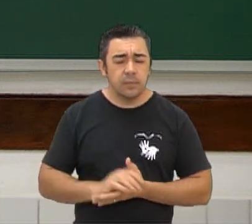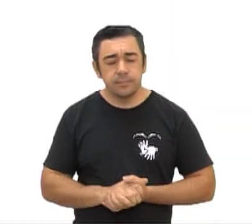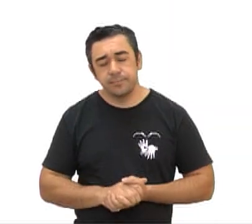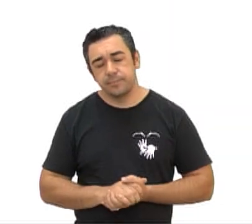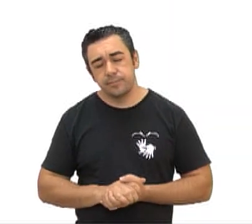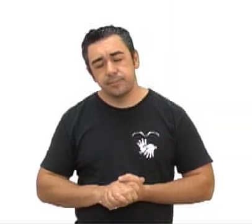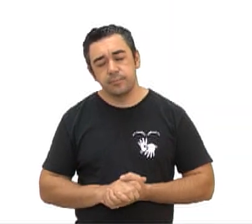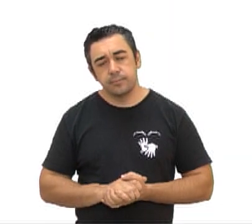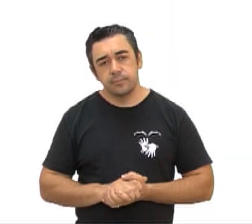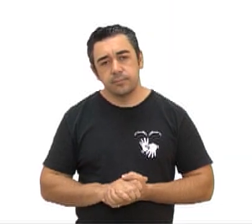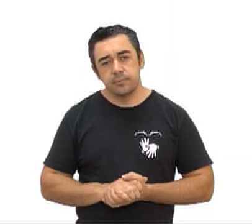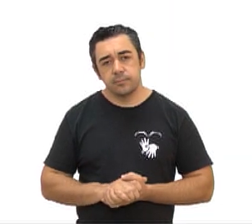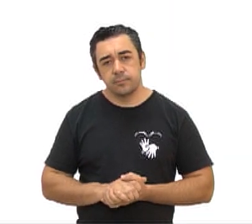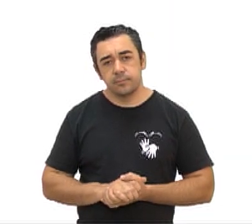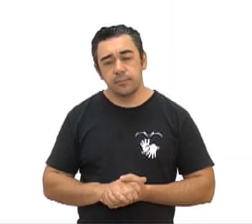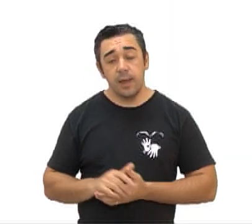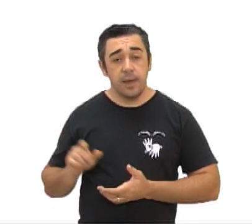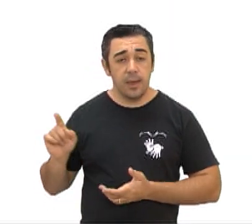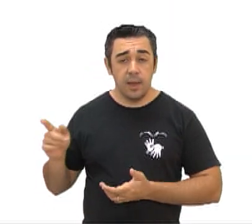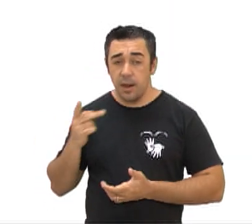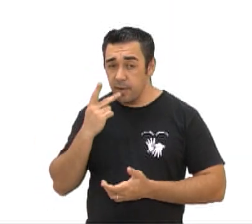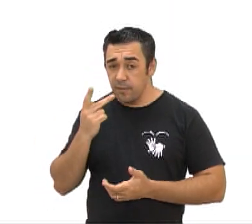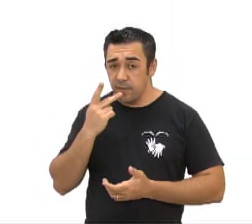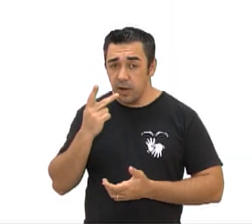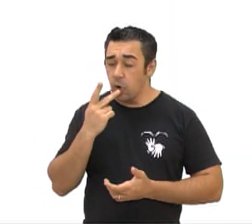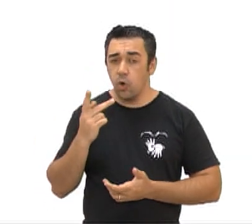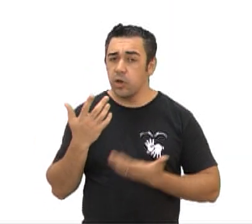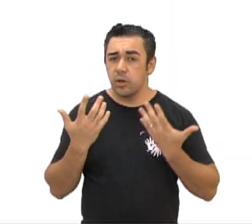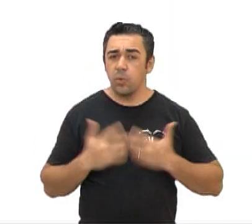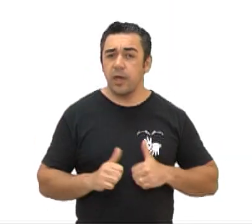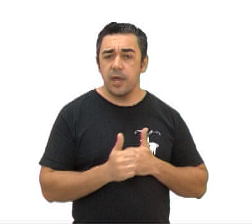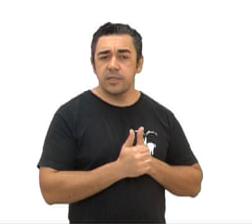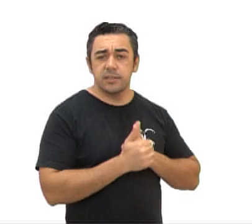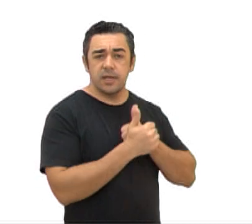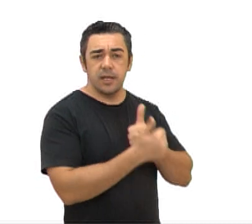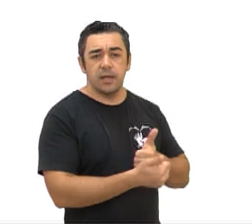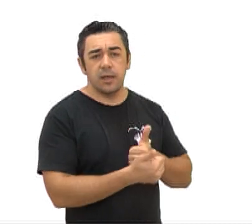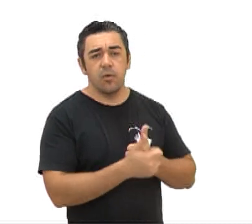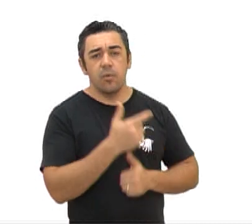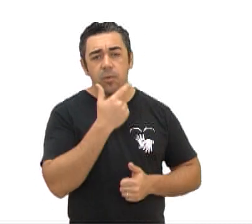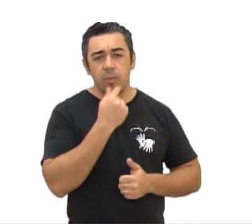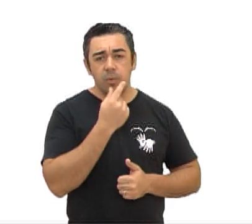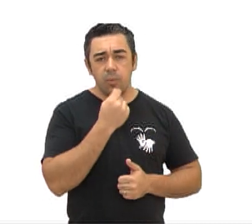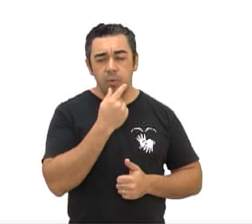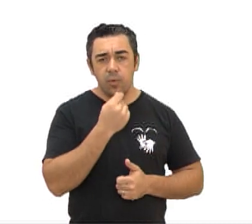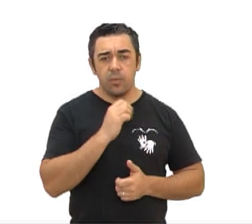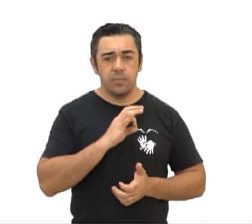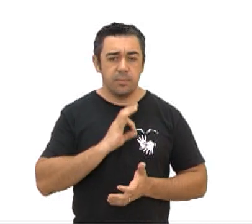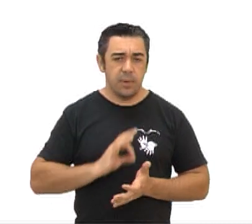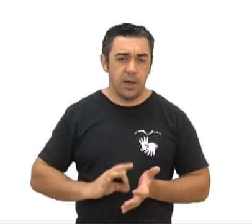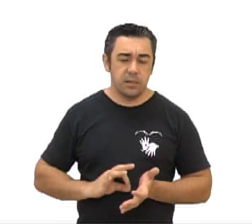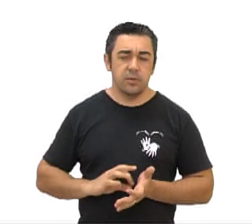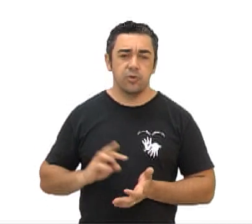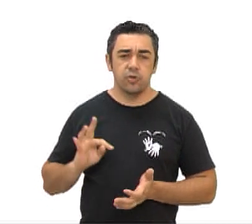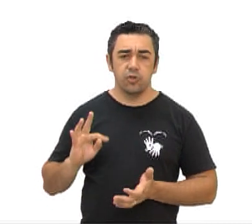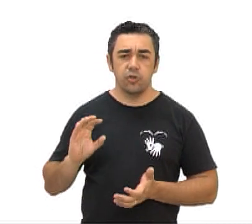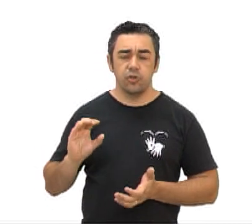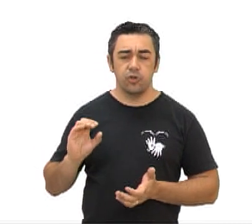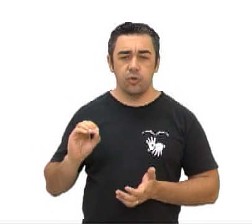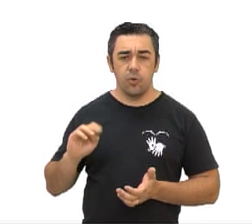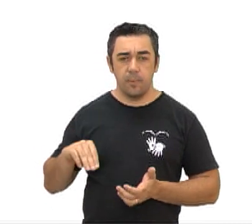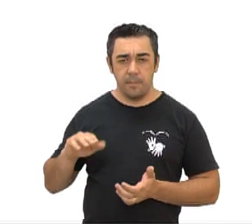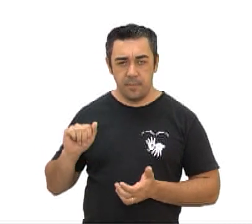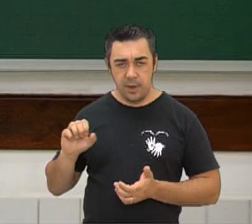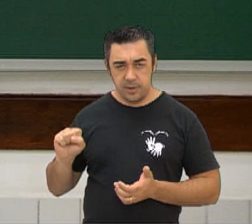Ele se recusou ao ser análogo de Tomás de Aquino e também o ser unívoco de Duns Scotus. Então olha o que